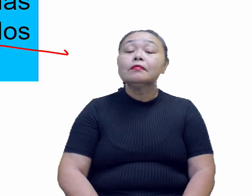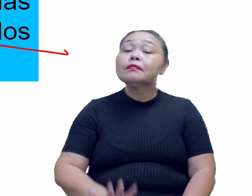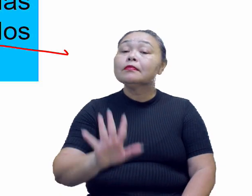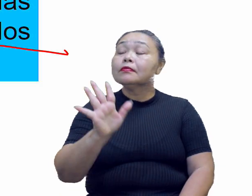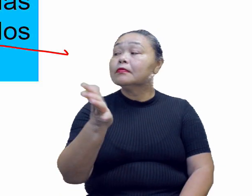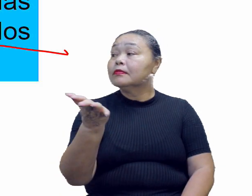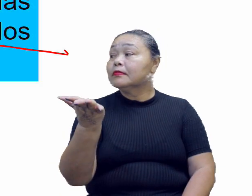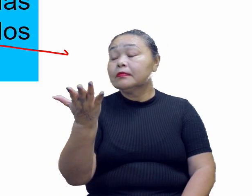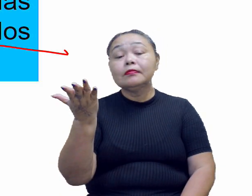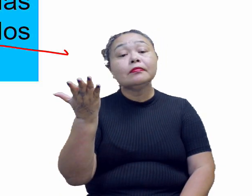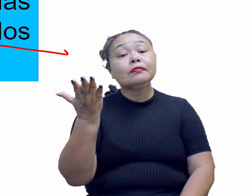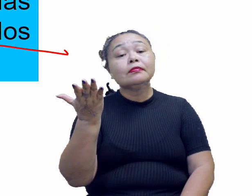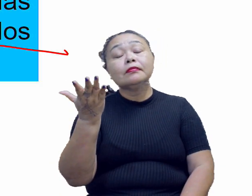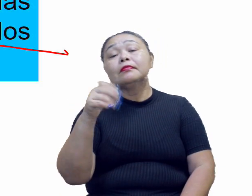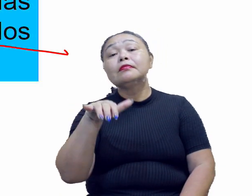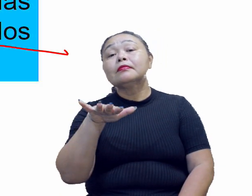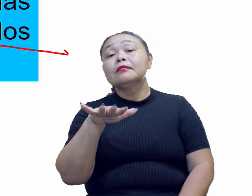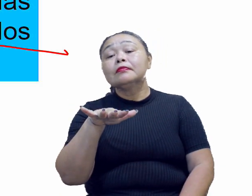Pessoal,